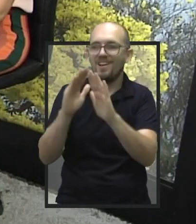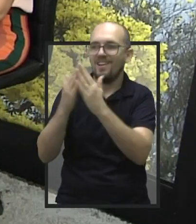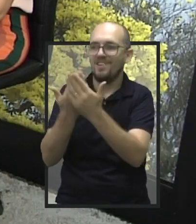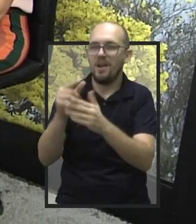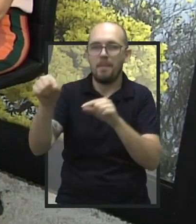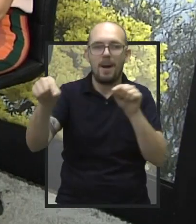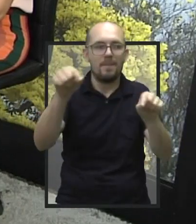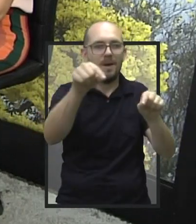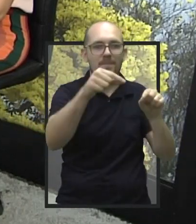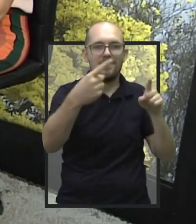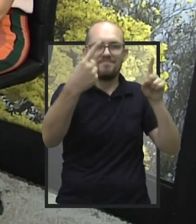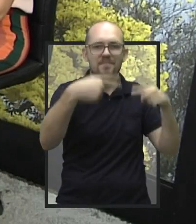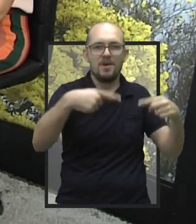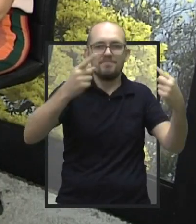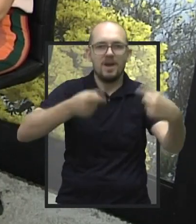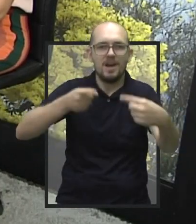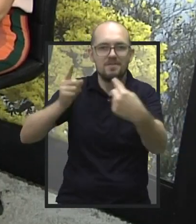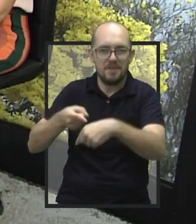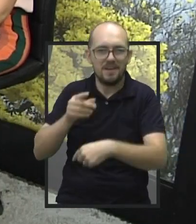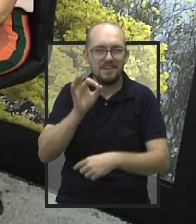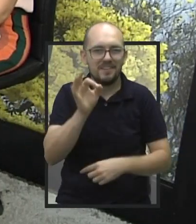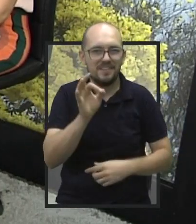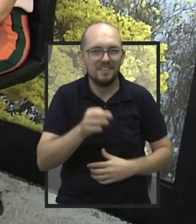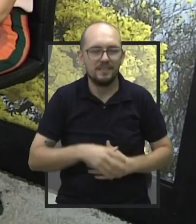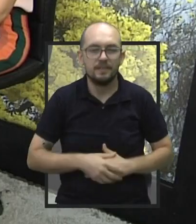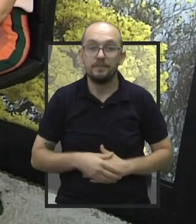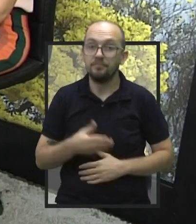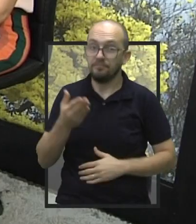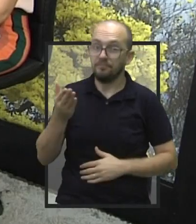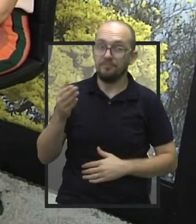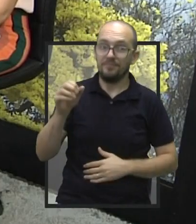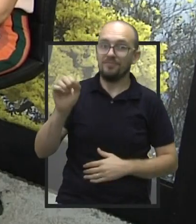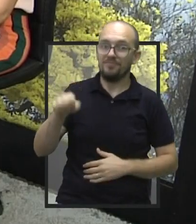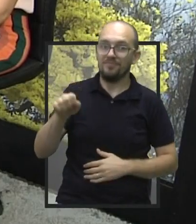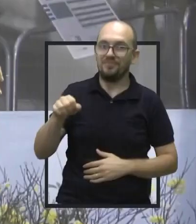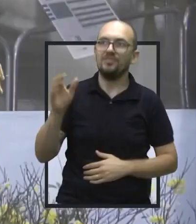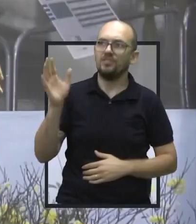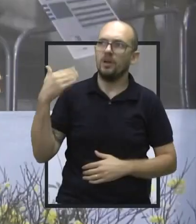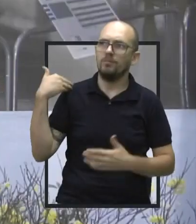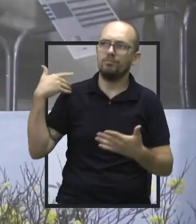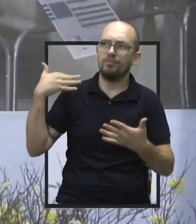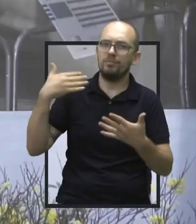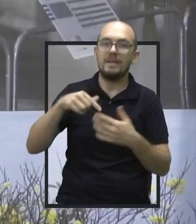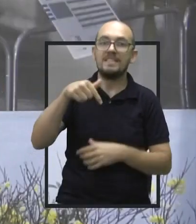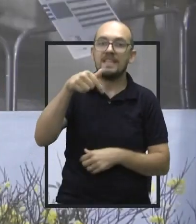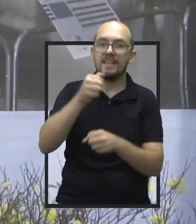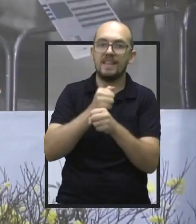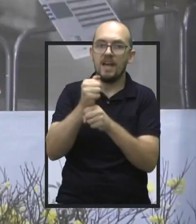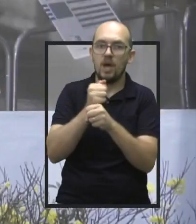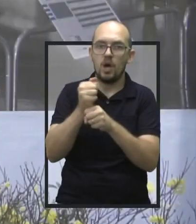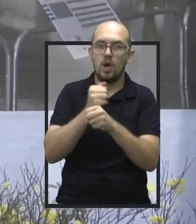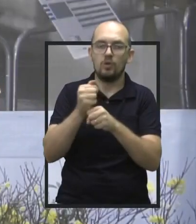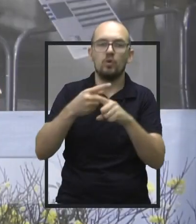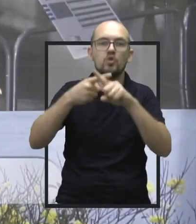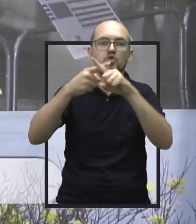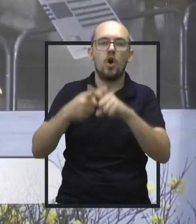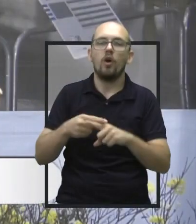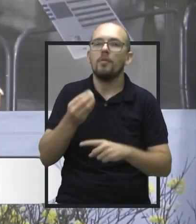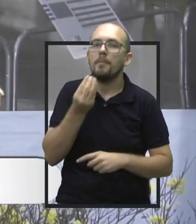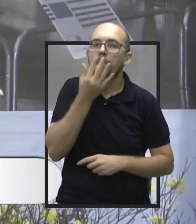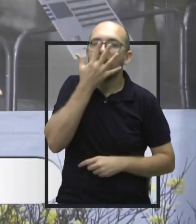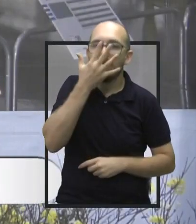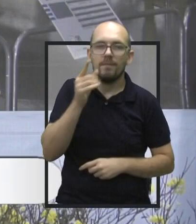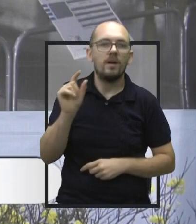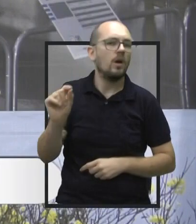né? Unindo educação e esporte. Vem acontecendo já há 7 anos, né, Ângelo? E reúne a escola